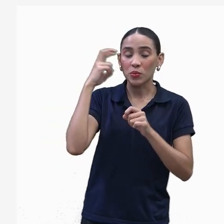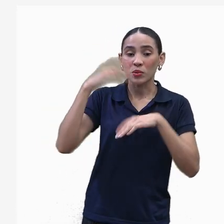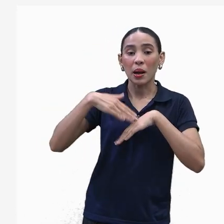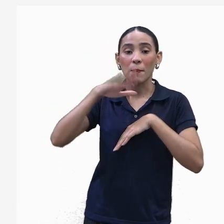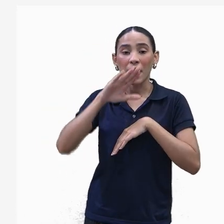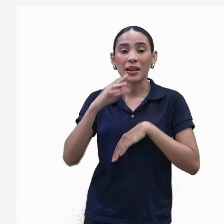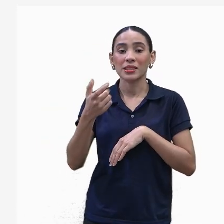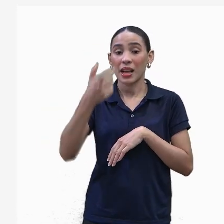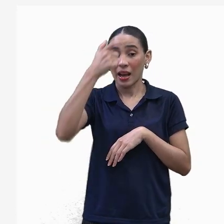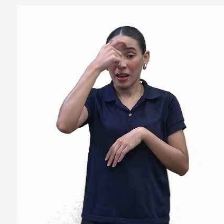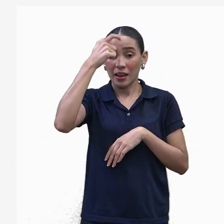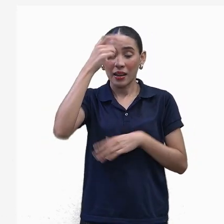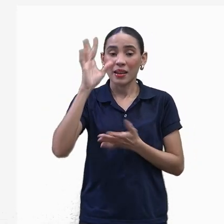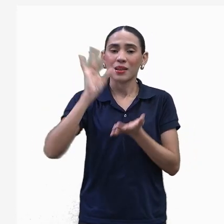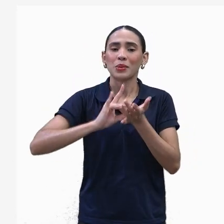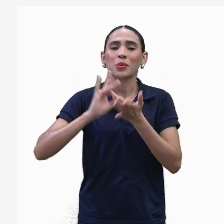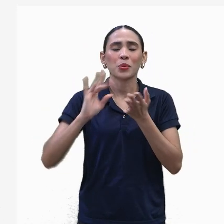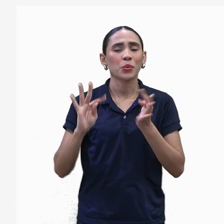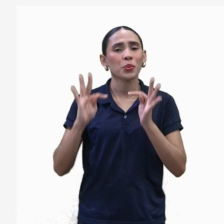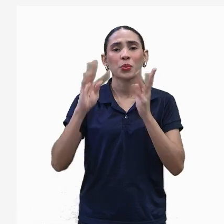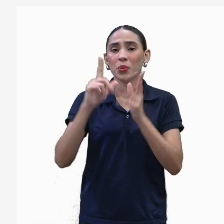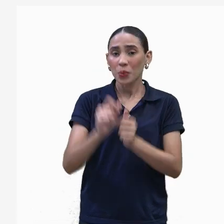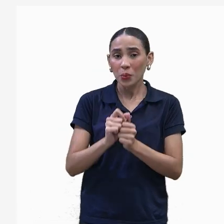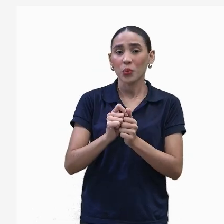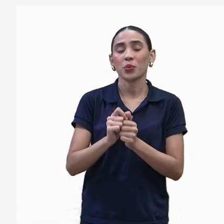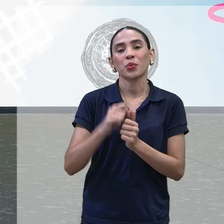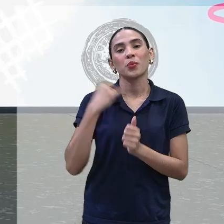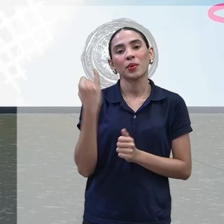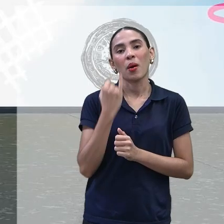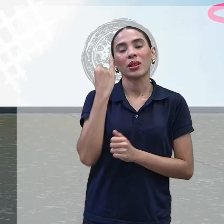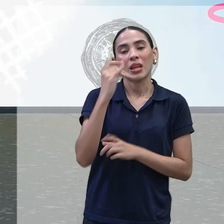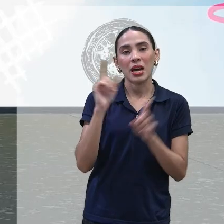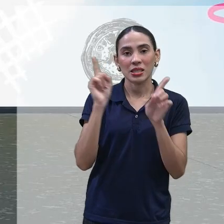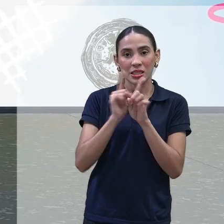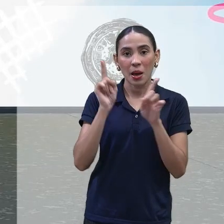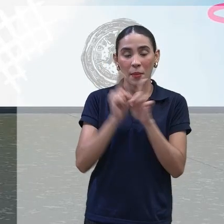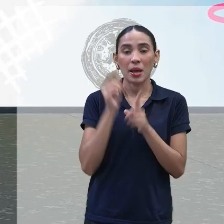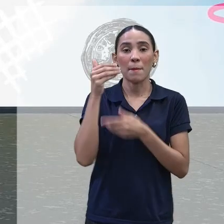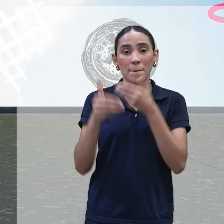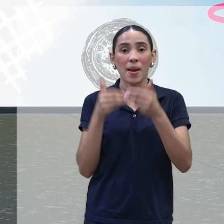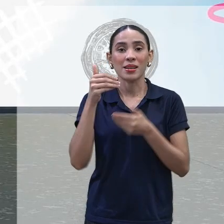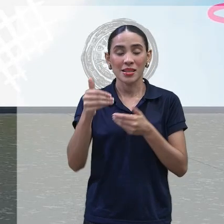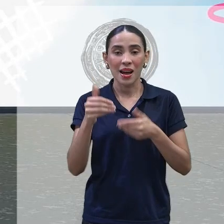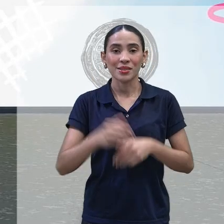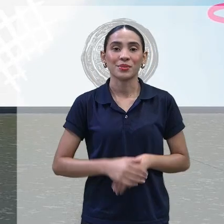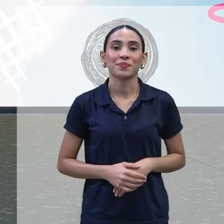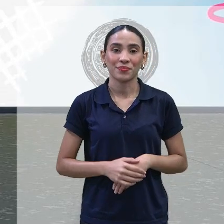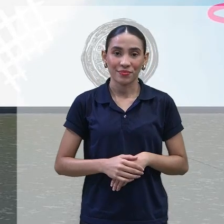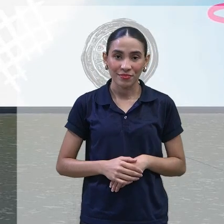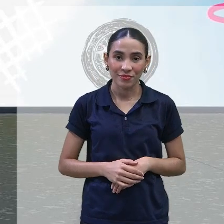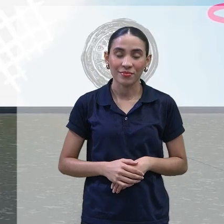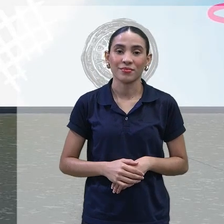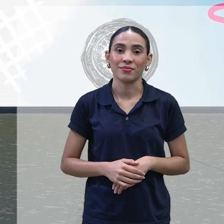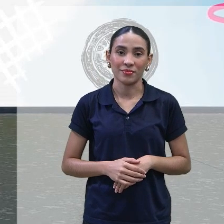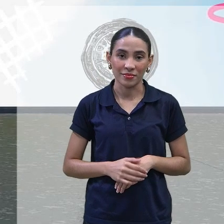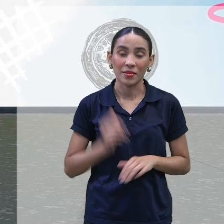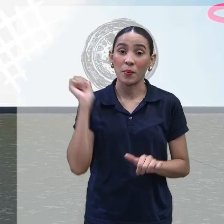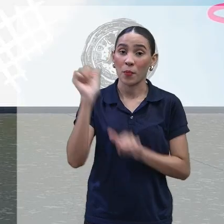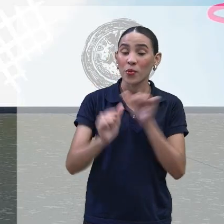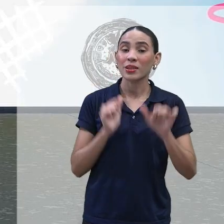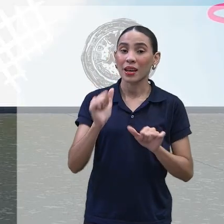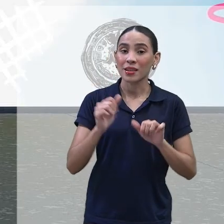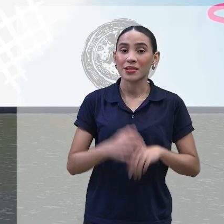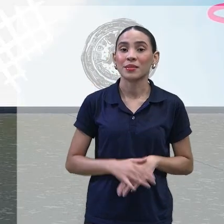mais racionalizada, tudo isso foi fundamental para essa passagem aí, para essa